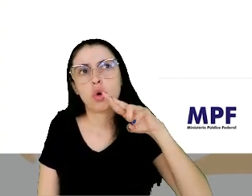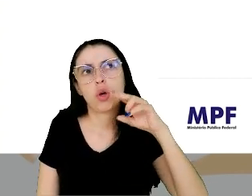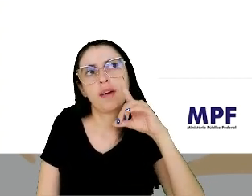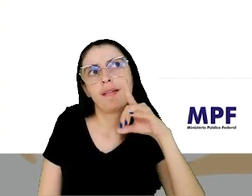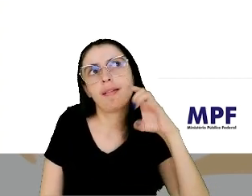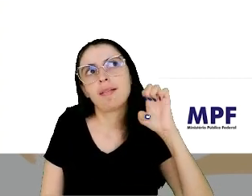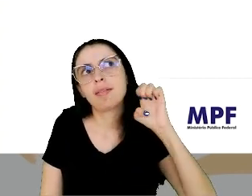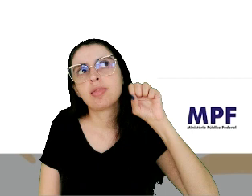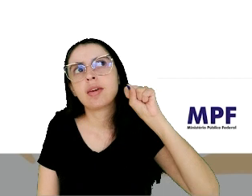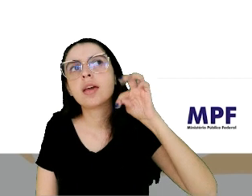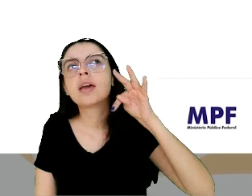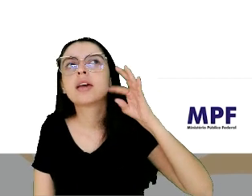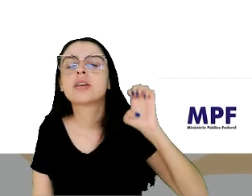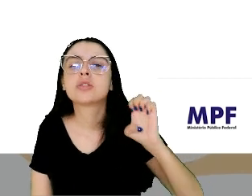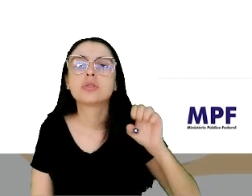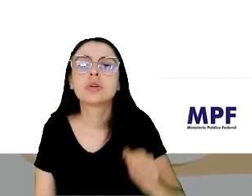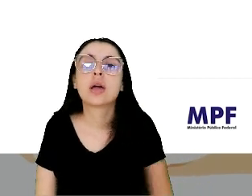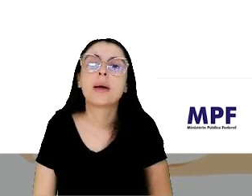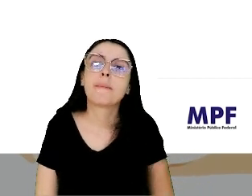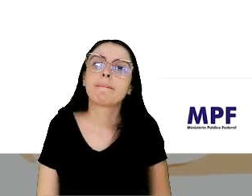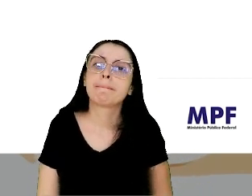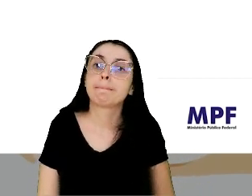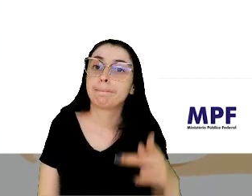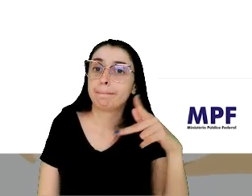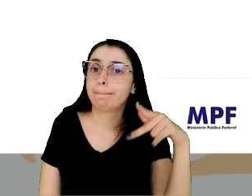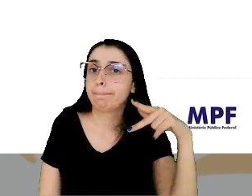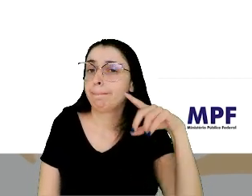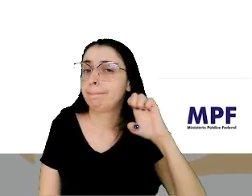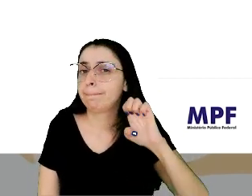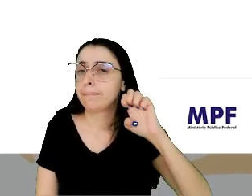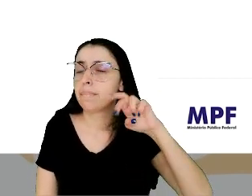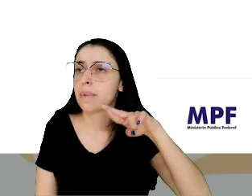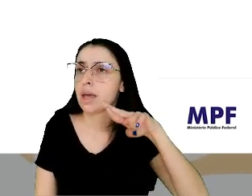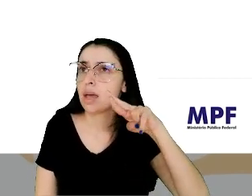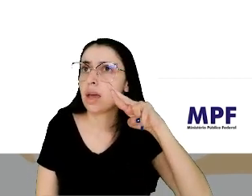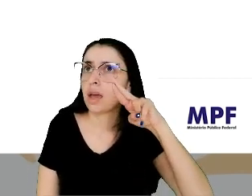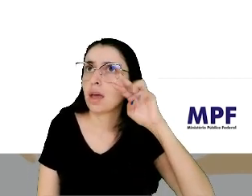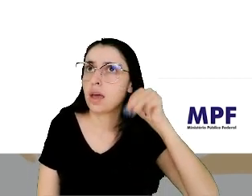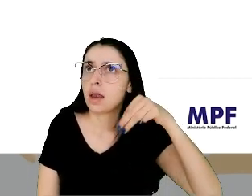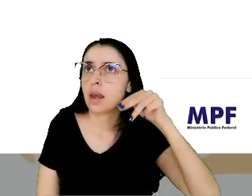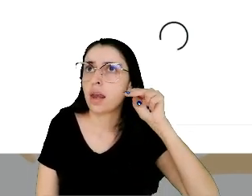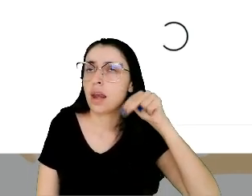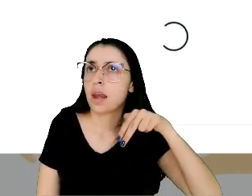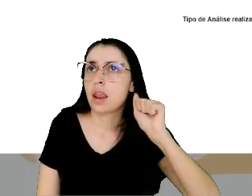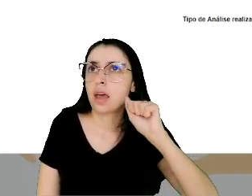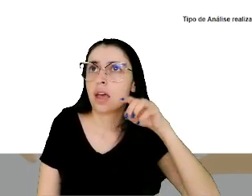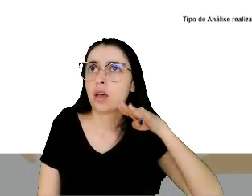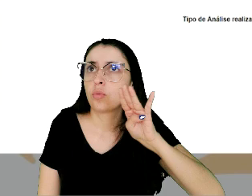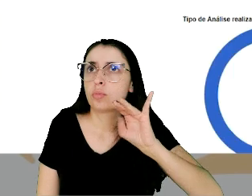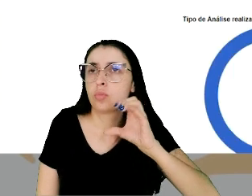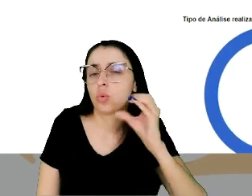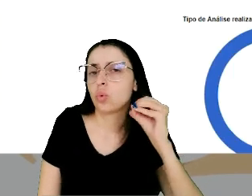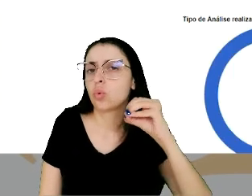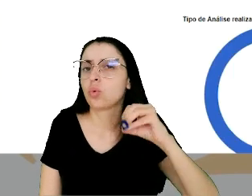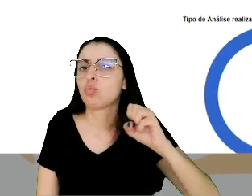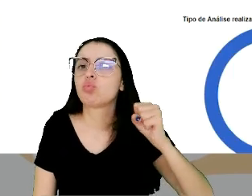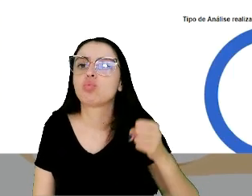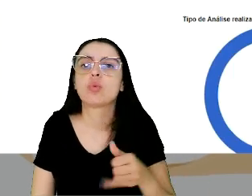em Pernambuco e Recife, por exemplo.